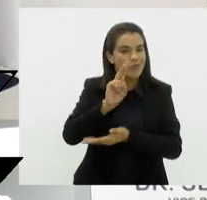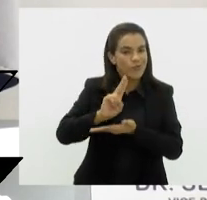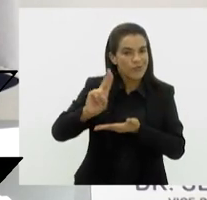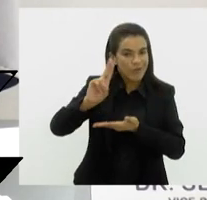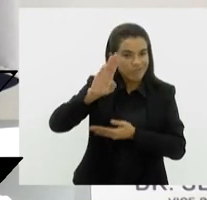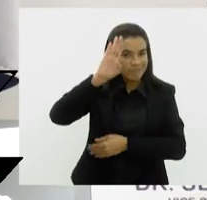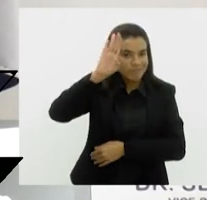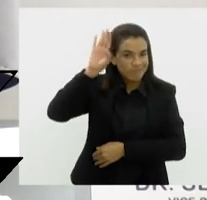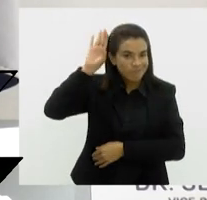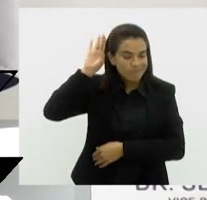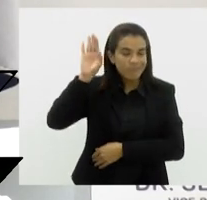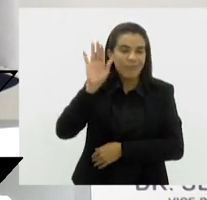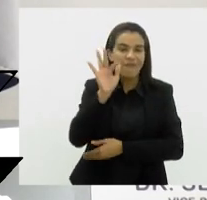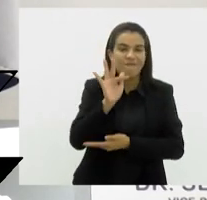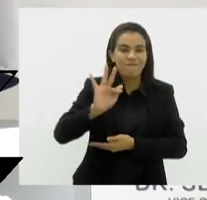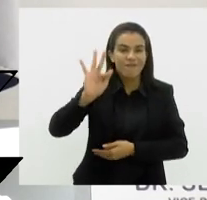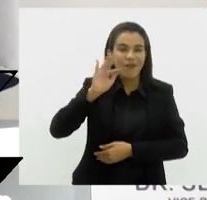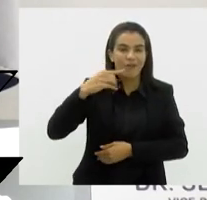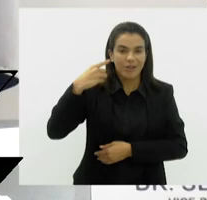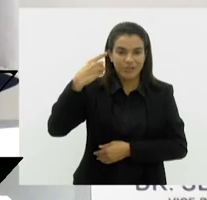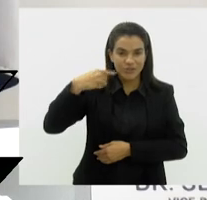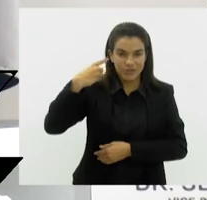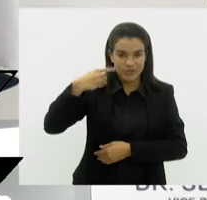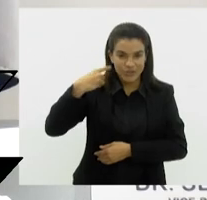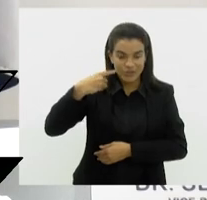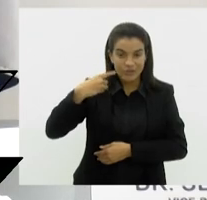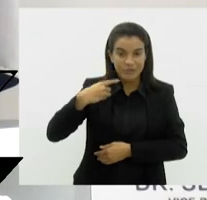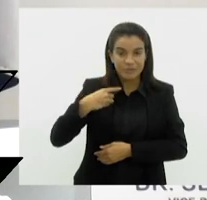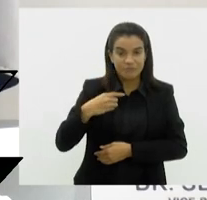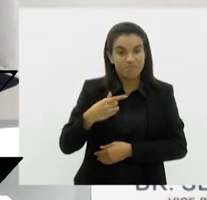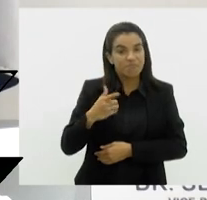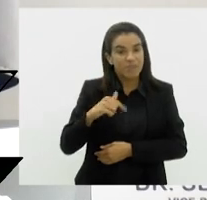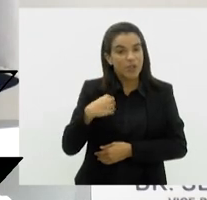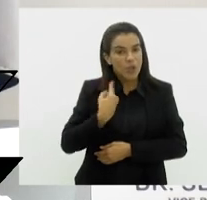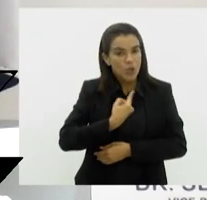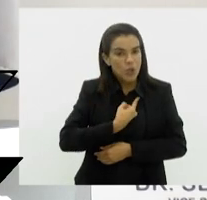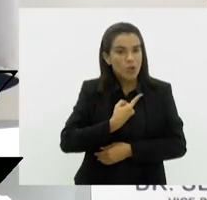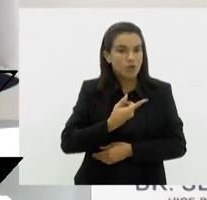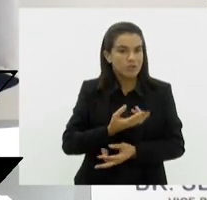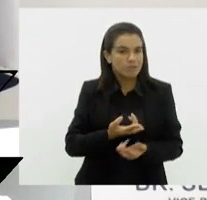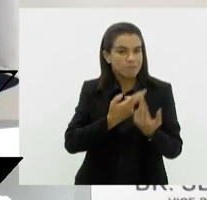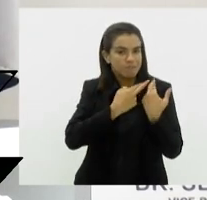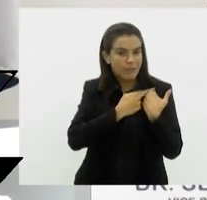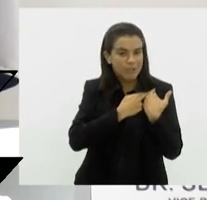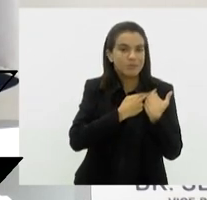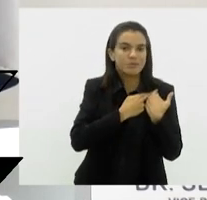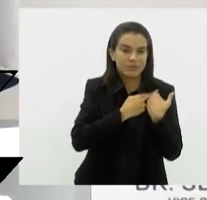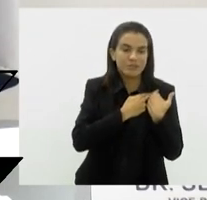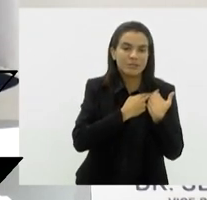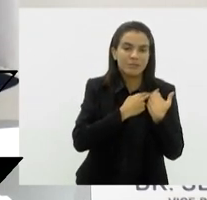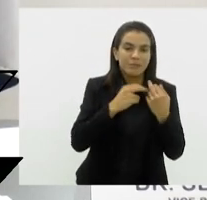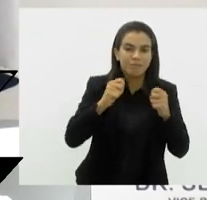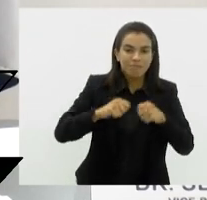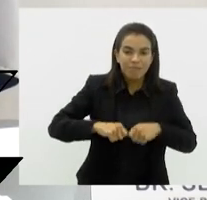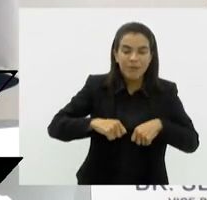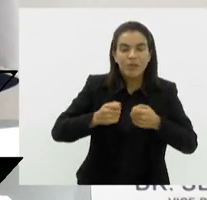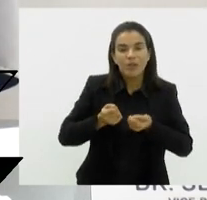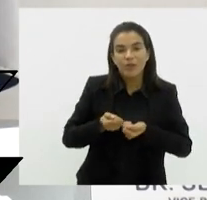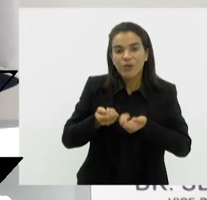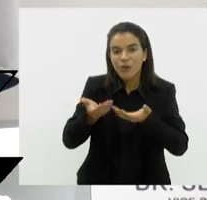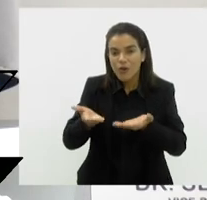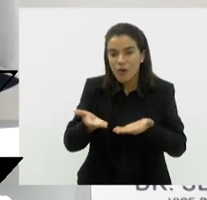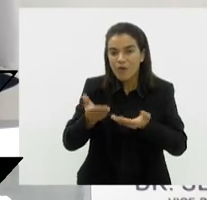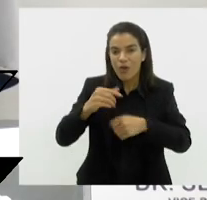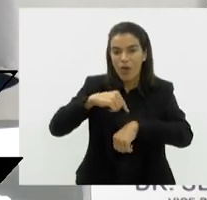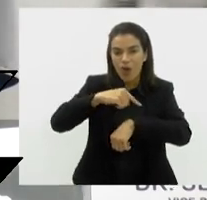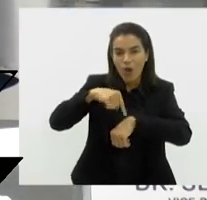mais especialmente das faculdades de Direito, que nos cabe, nos é conferida a possibilidade de ofertar aqui, reconhecer